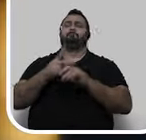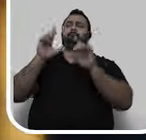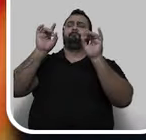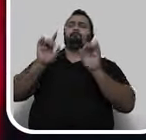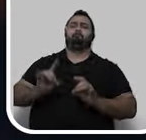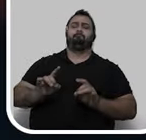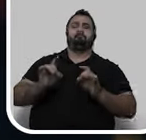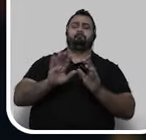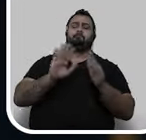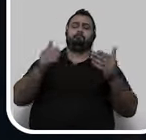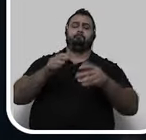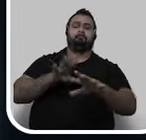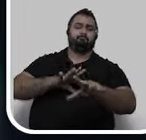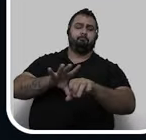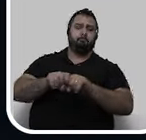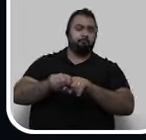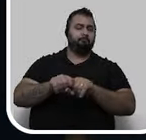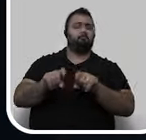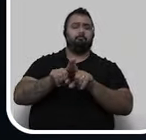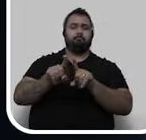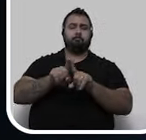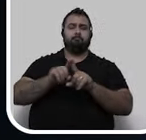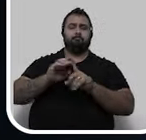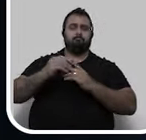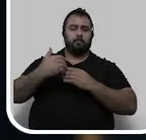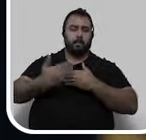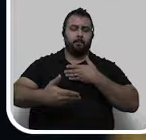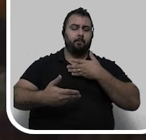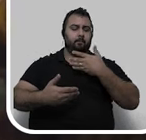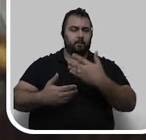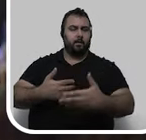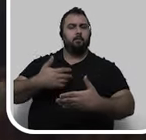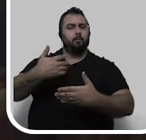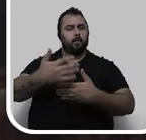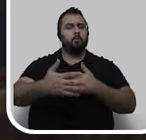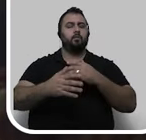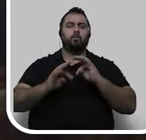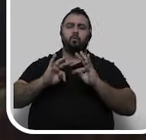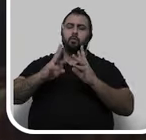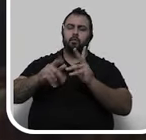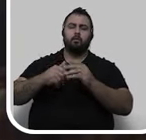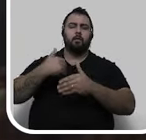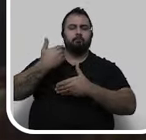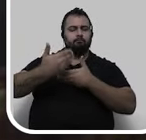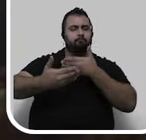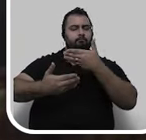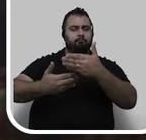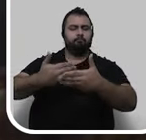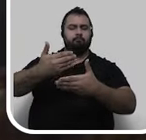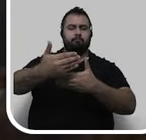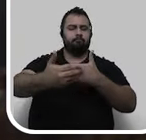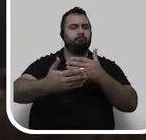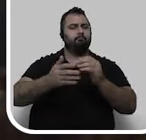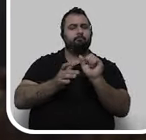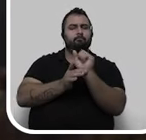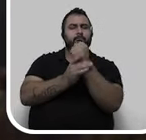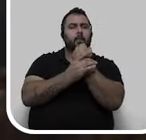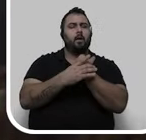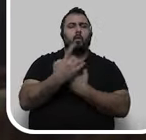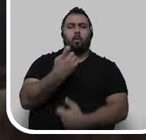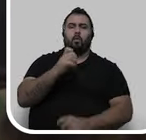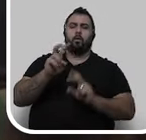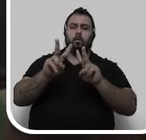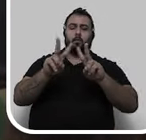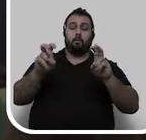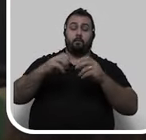e ter seu tempo, né? Tudo a seu tempo, tem muito chão pela frente. Segurança é um assunto que está engatinhando ainda. E